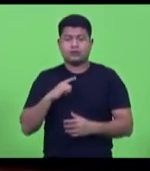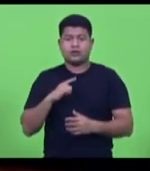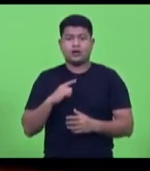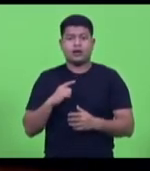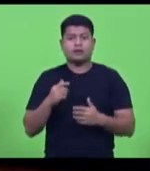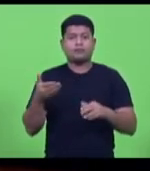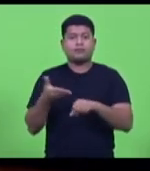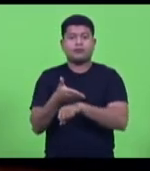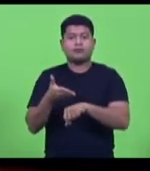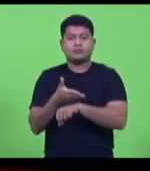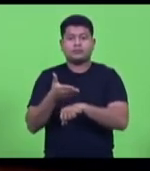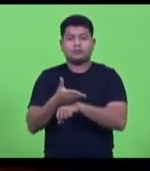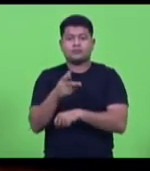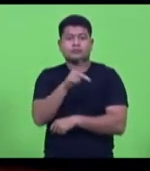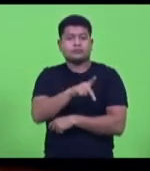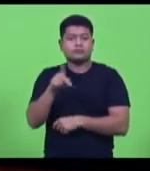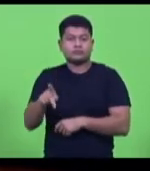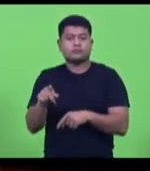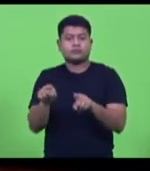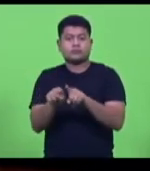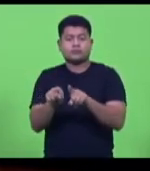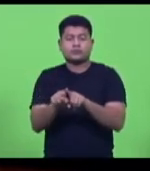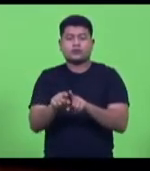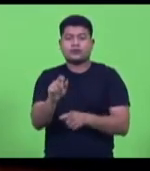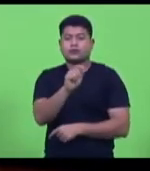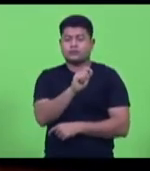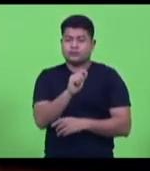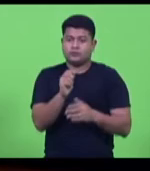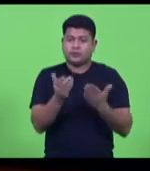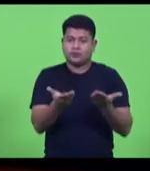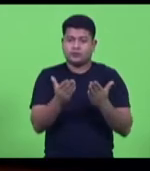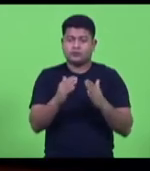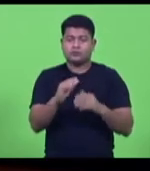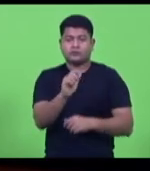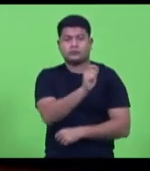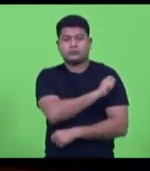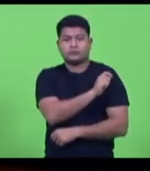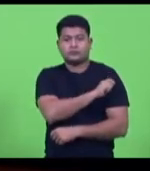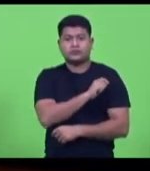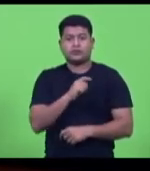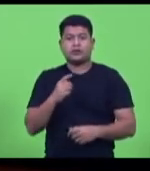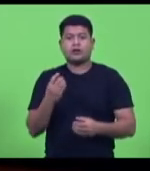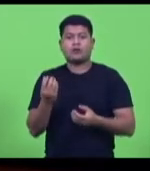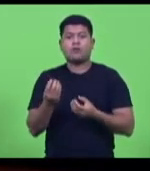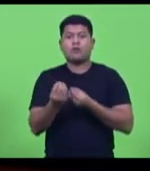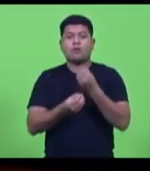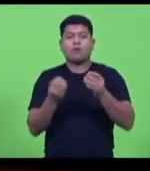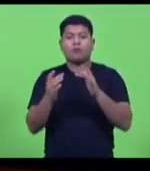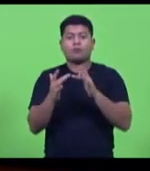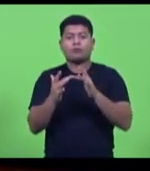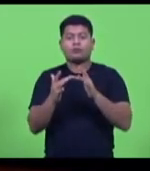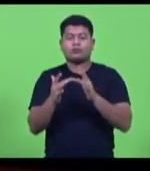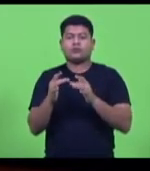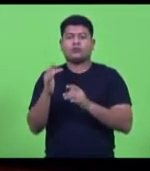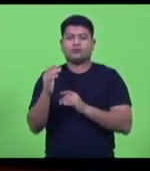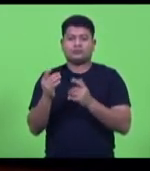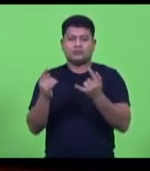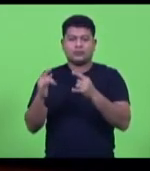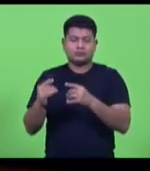professor e estudante em um mesmo momento, interagindo em webconferências e atividades